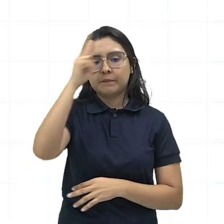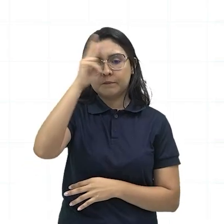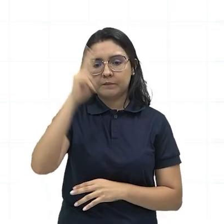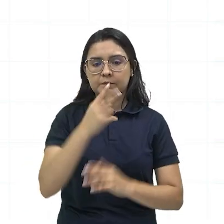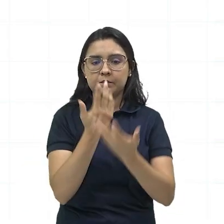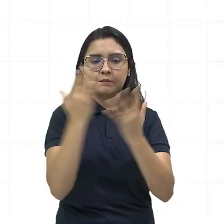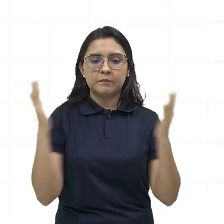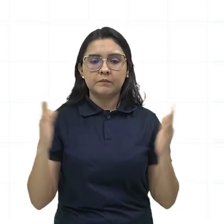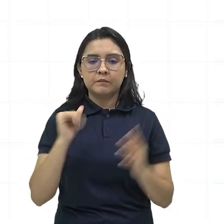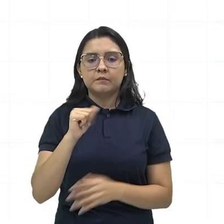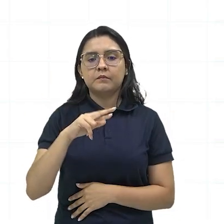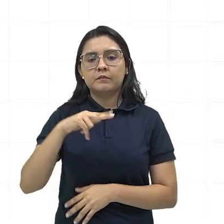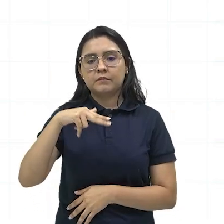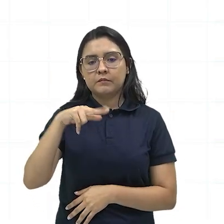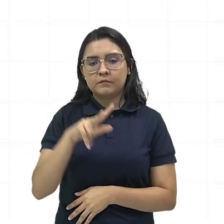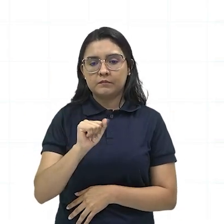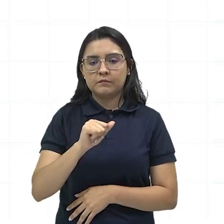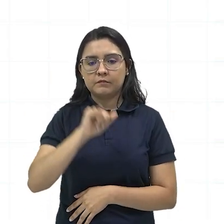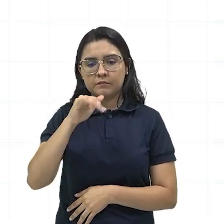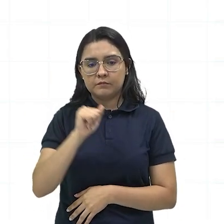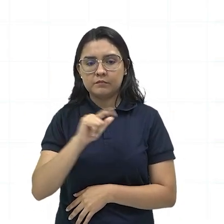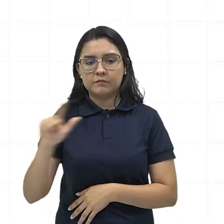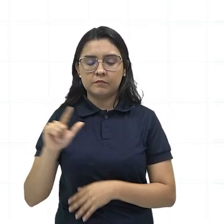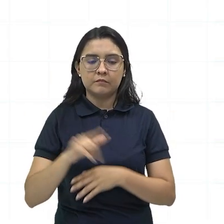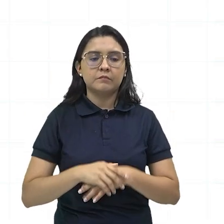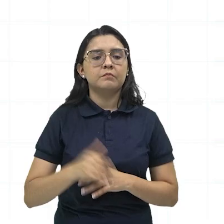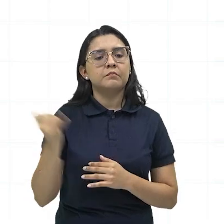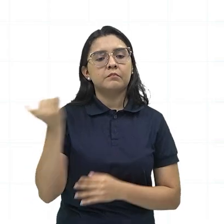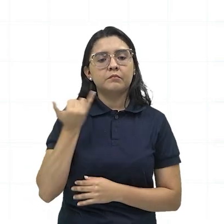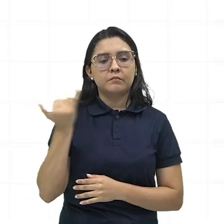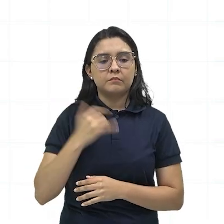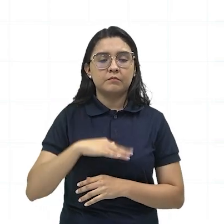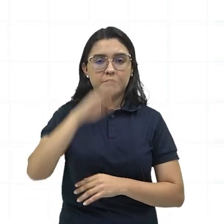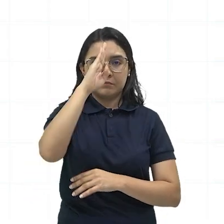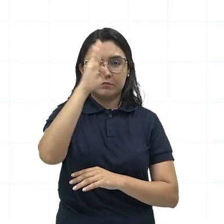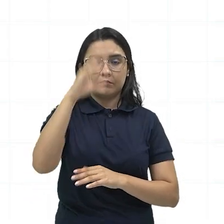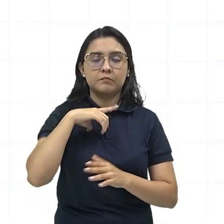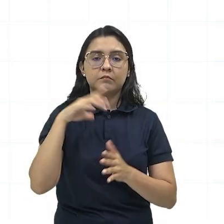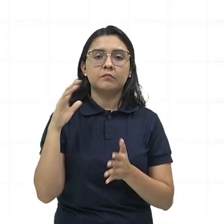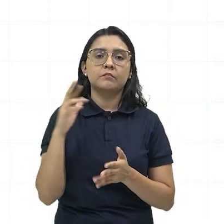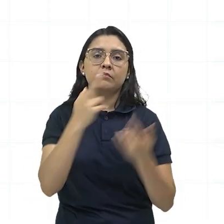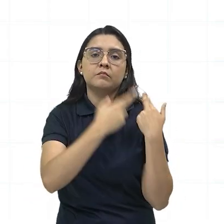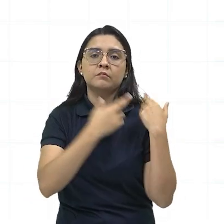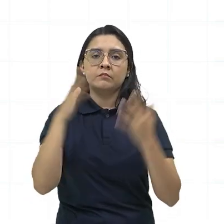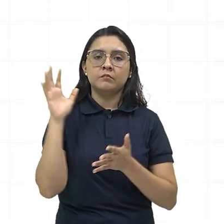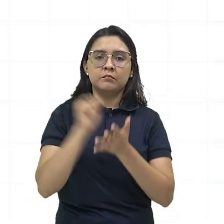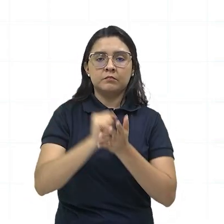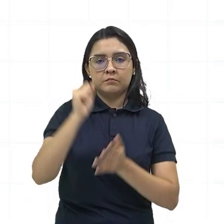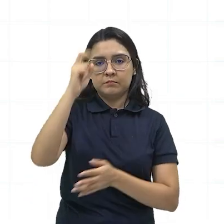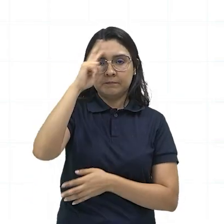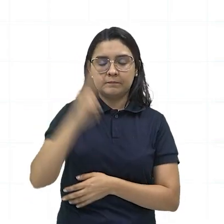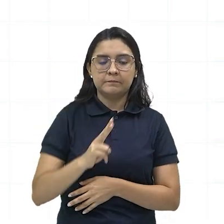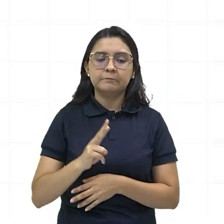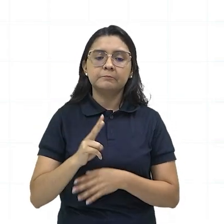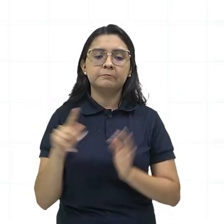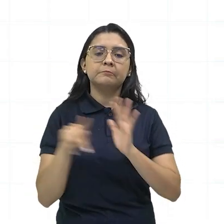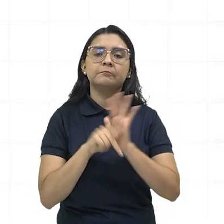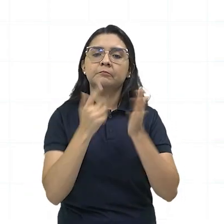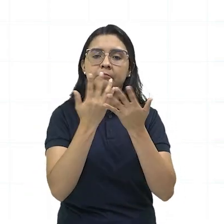Orelhana responsável pela expedição e o Carvajal, o principal responsável pelo registro dessas histórias. Então são essas histórias da